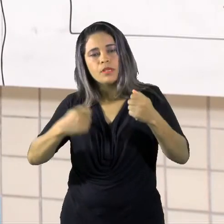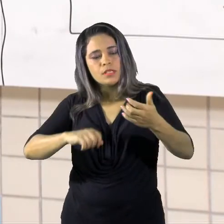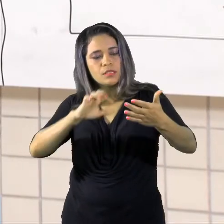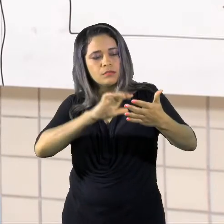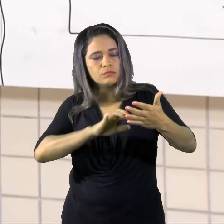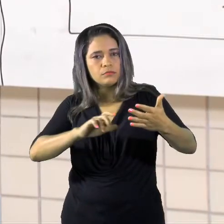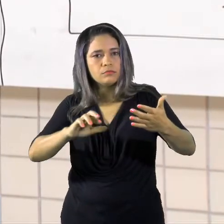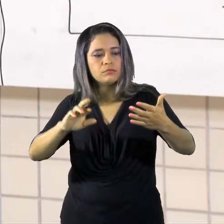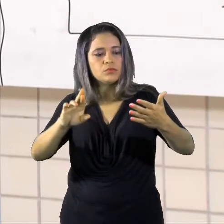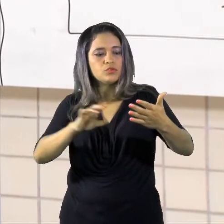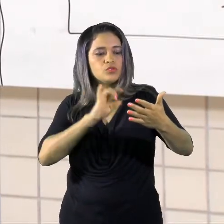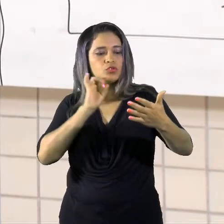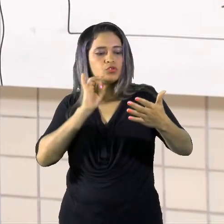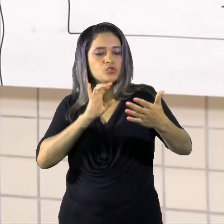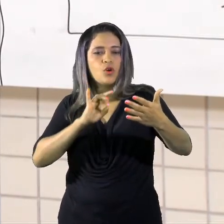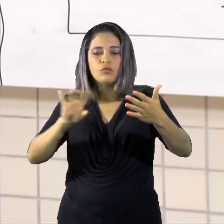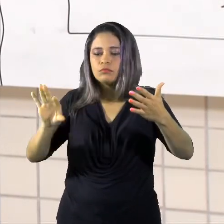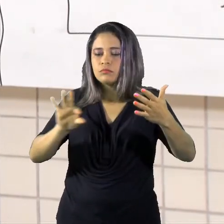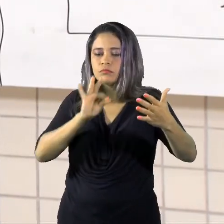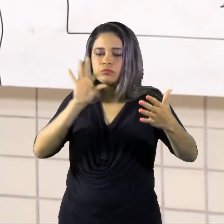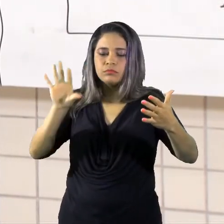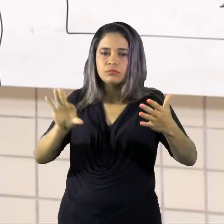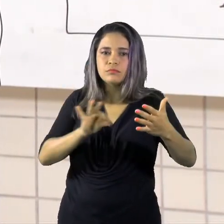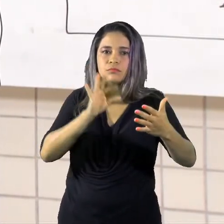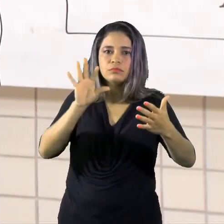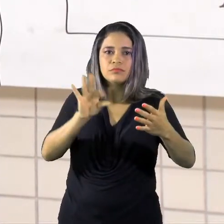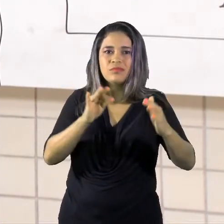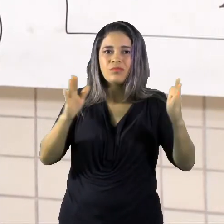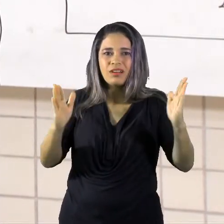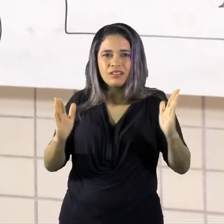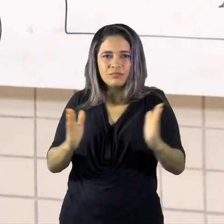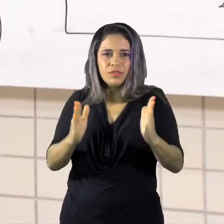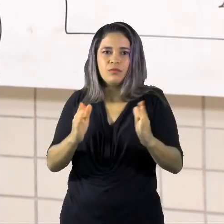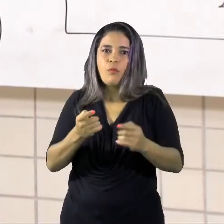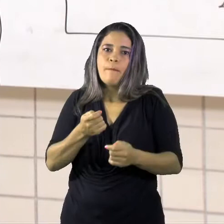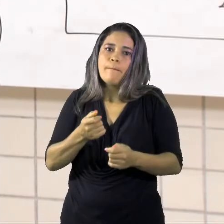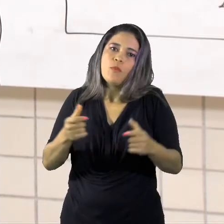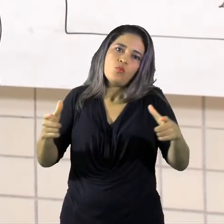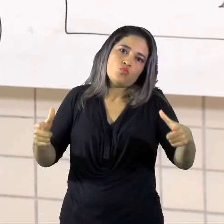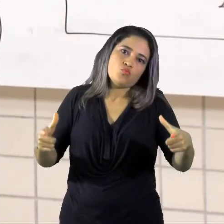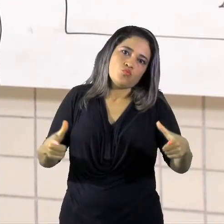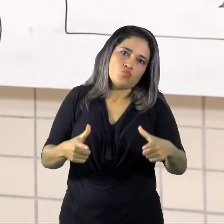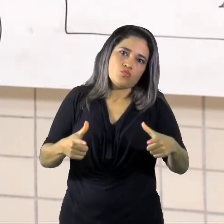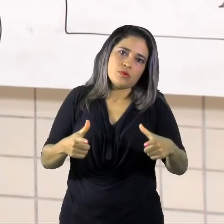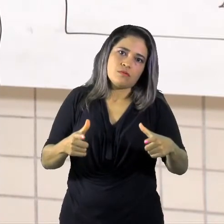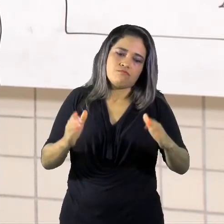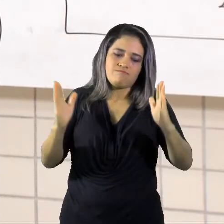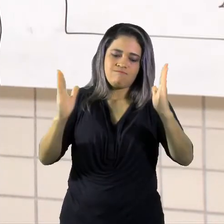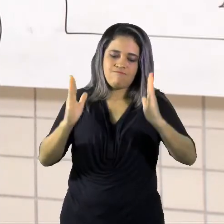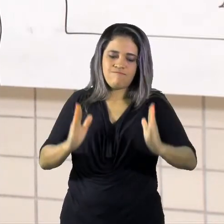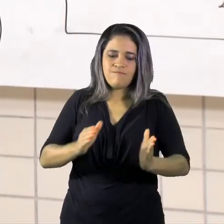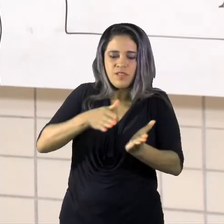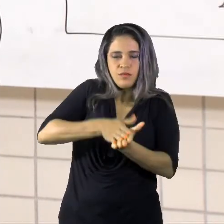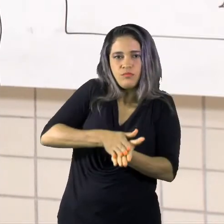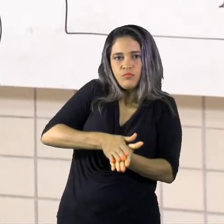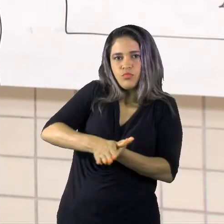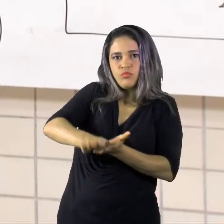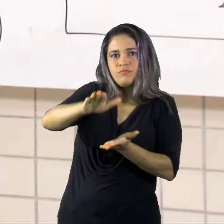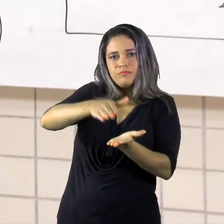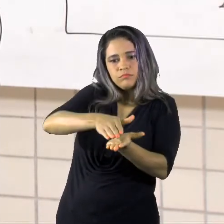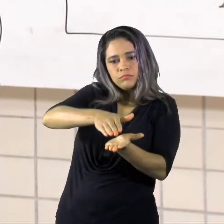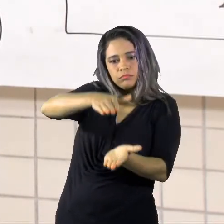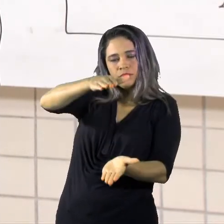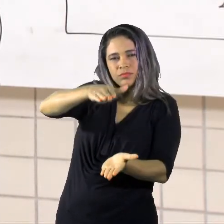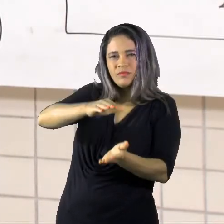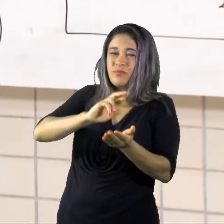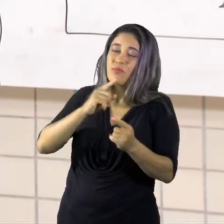precisa deixar só o essencial por questão de espaço. Tem pouco espaço para ela ser publicada, e são várias, não